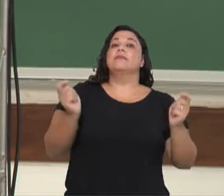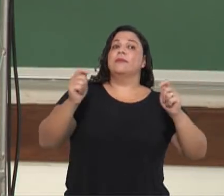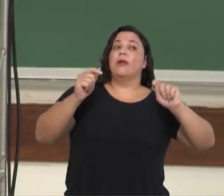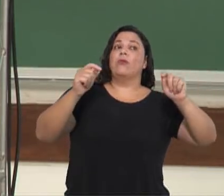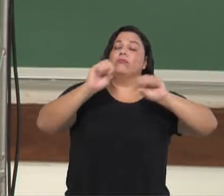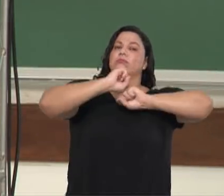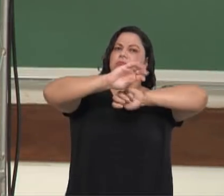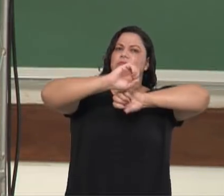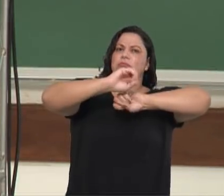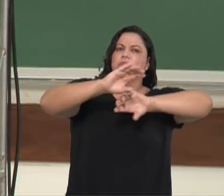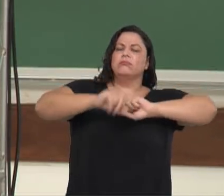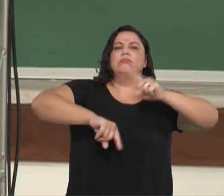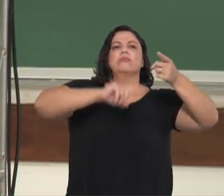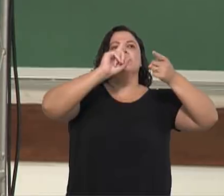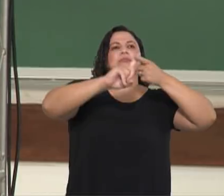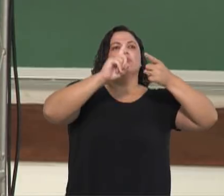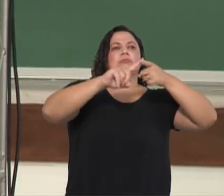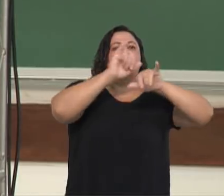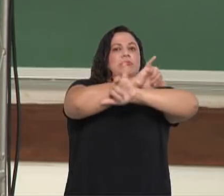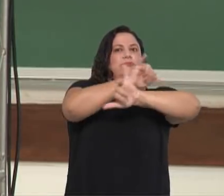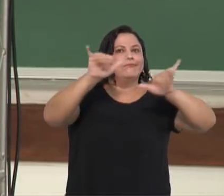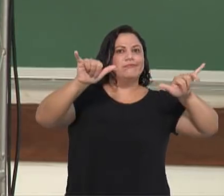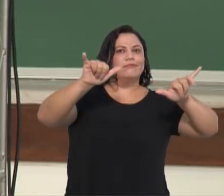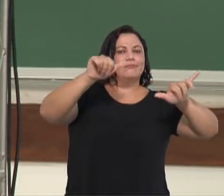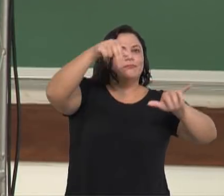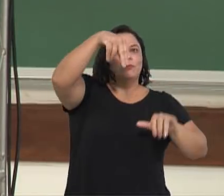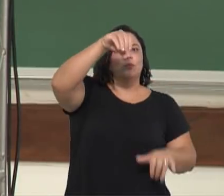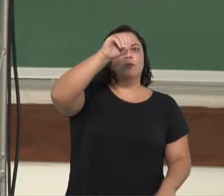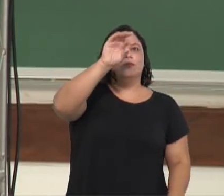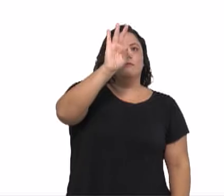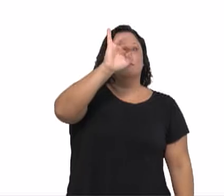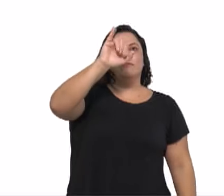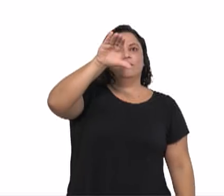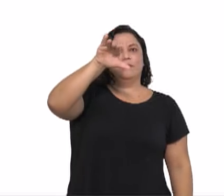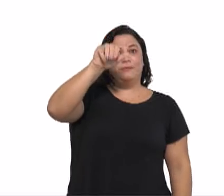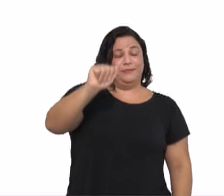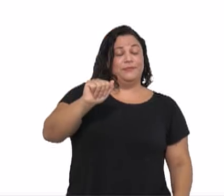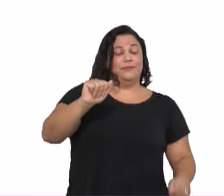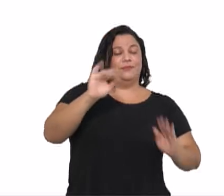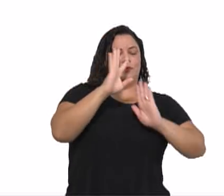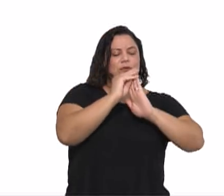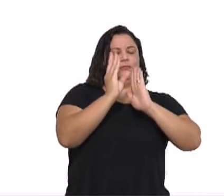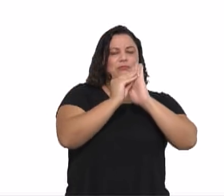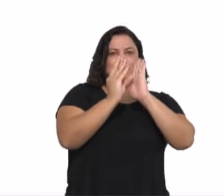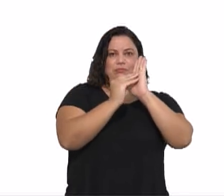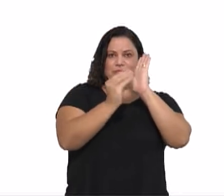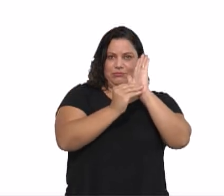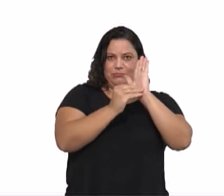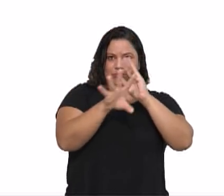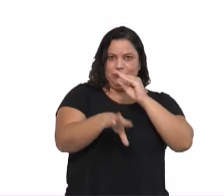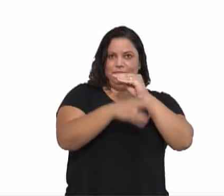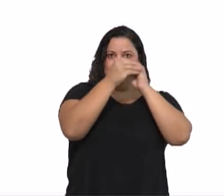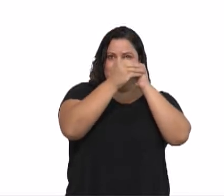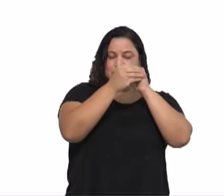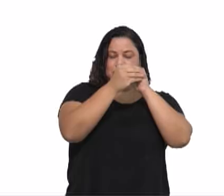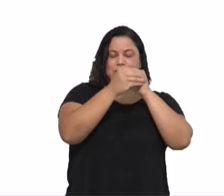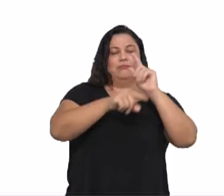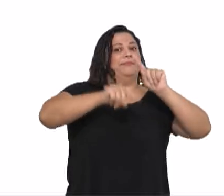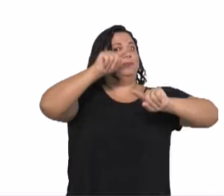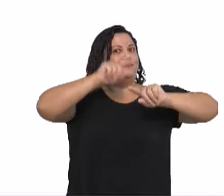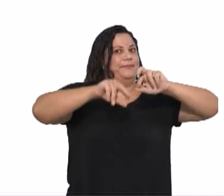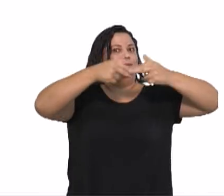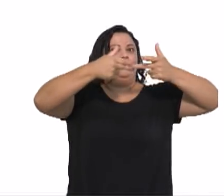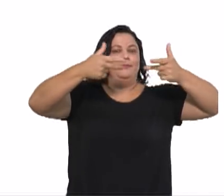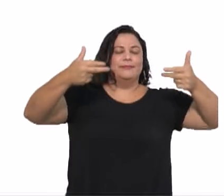com vocês, a princípio, a notícia. Trabalhei com todos os elementos composicionais,